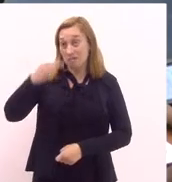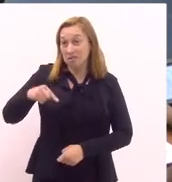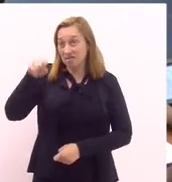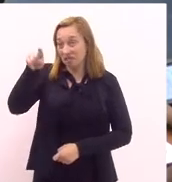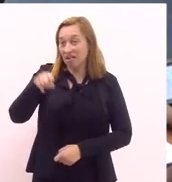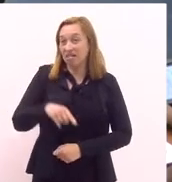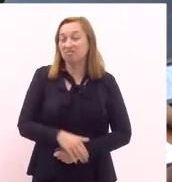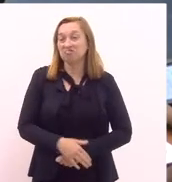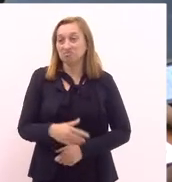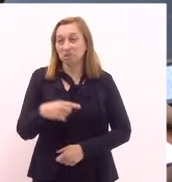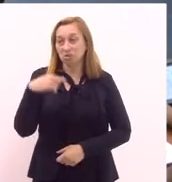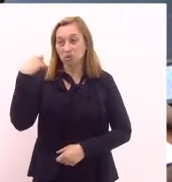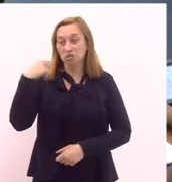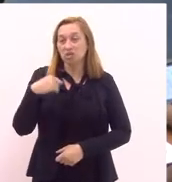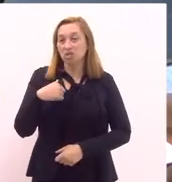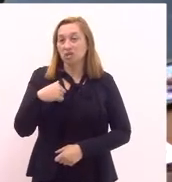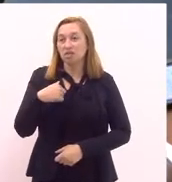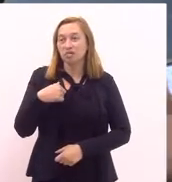é